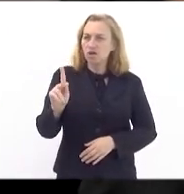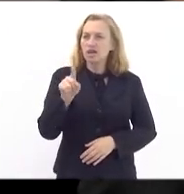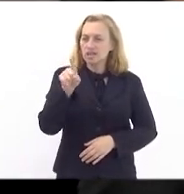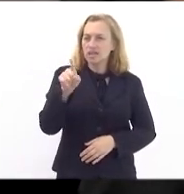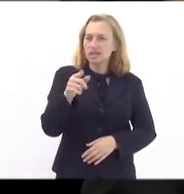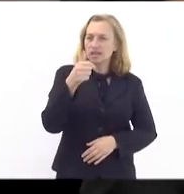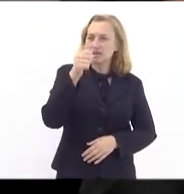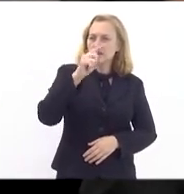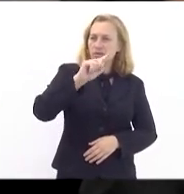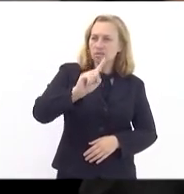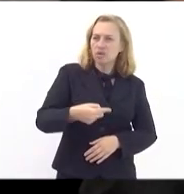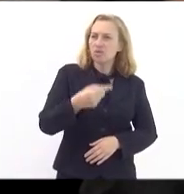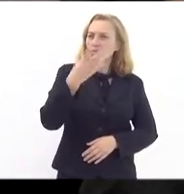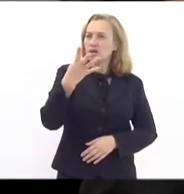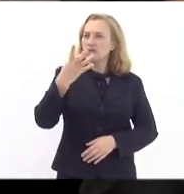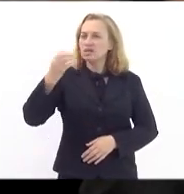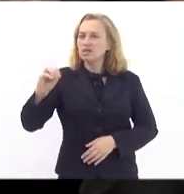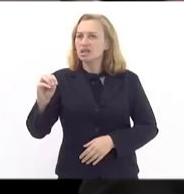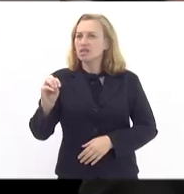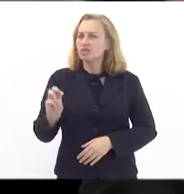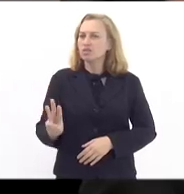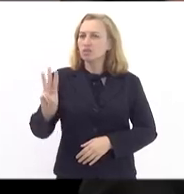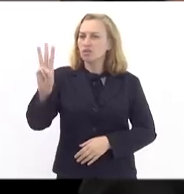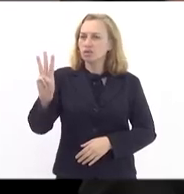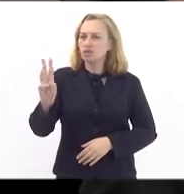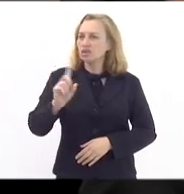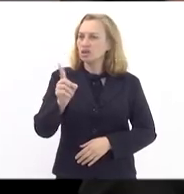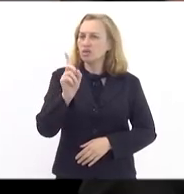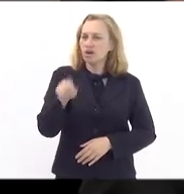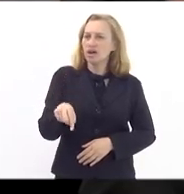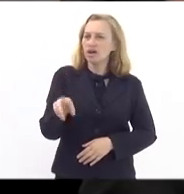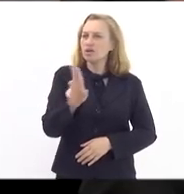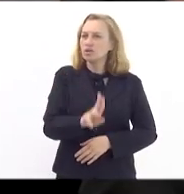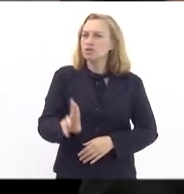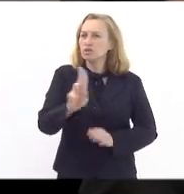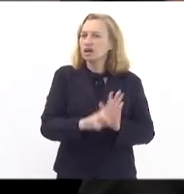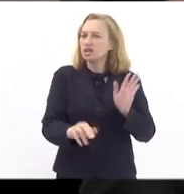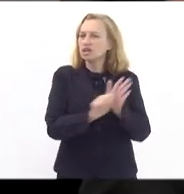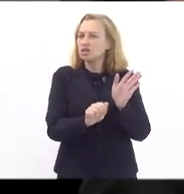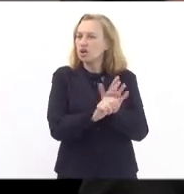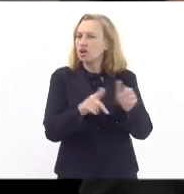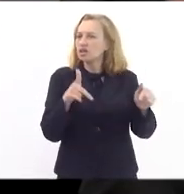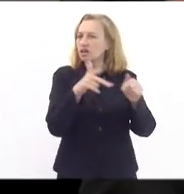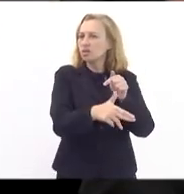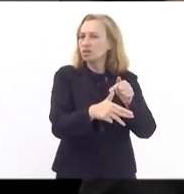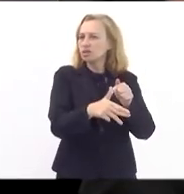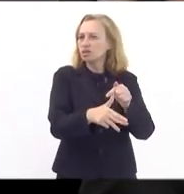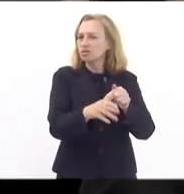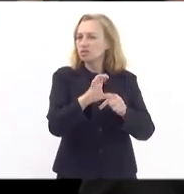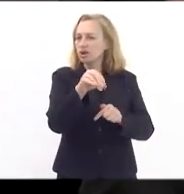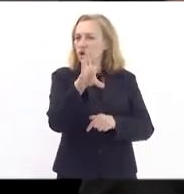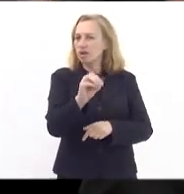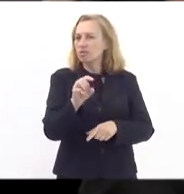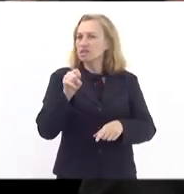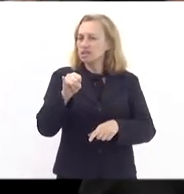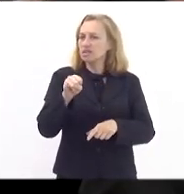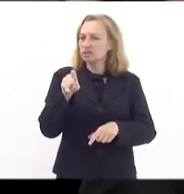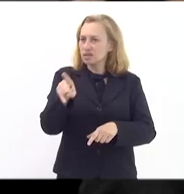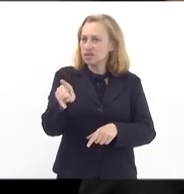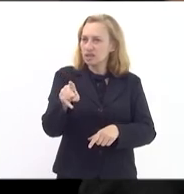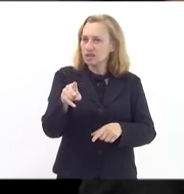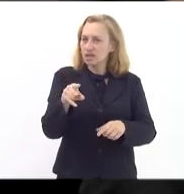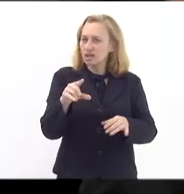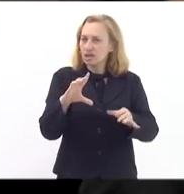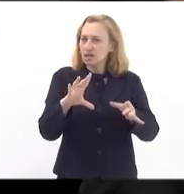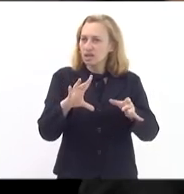1400 volts ou seja não é usuário de droga que está cortando esse carro porque se você encostar esse cabo a